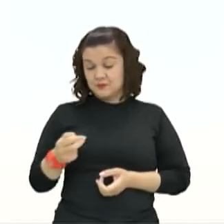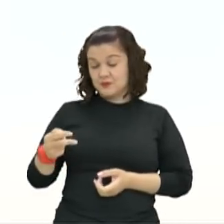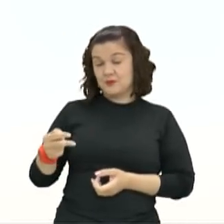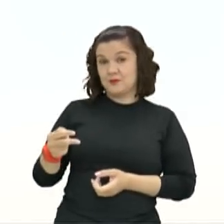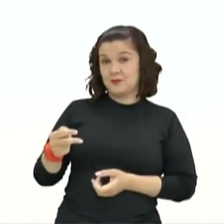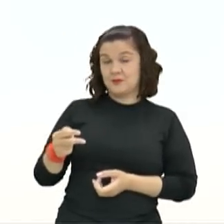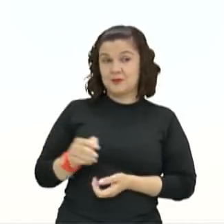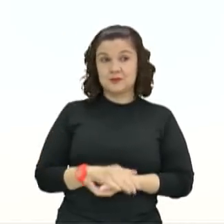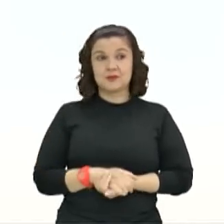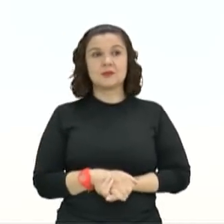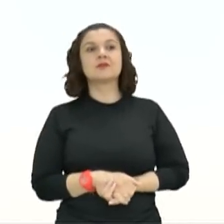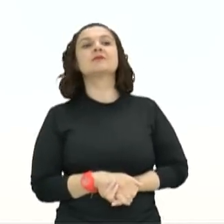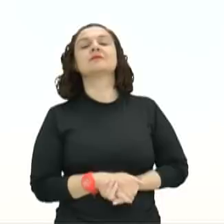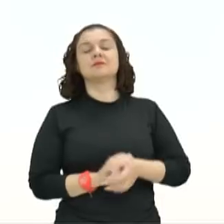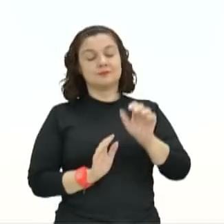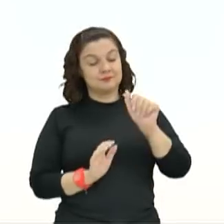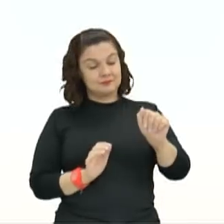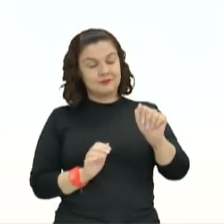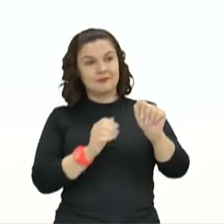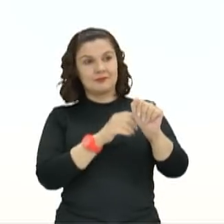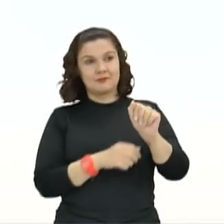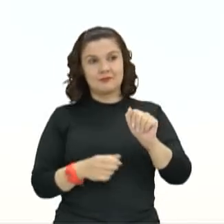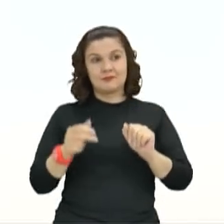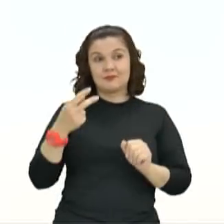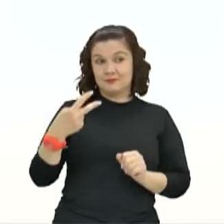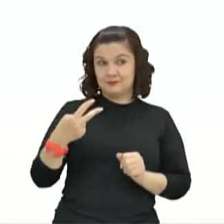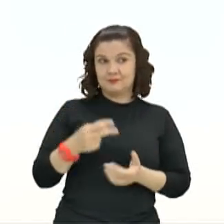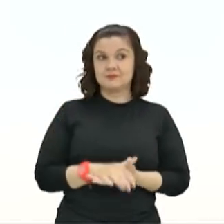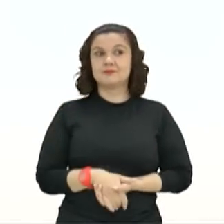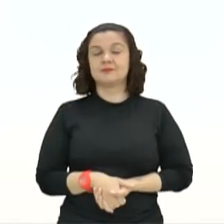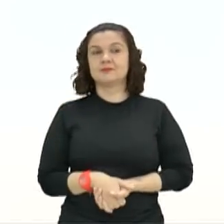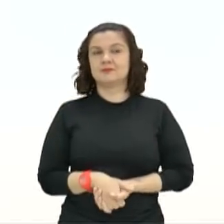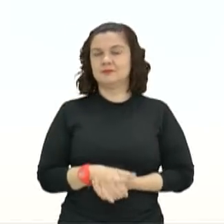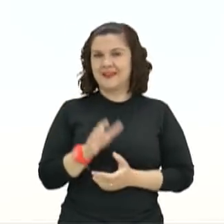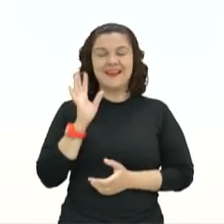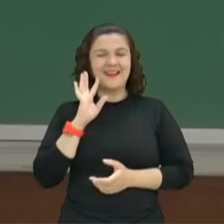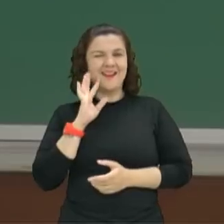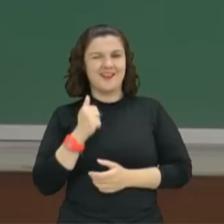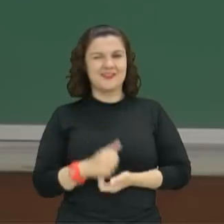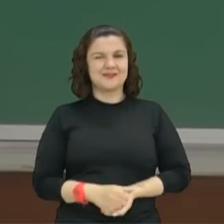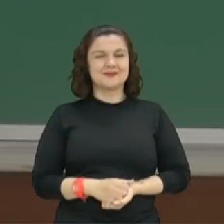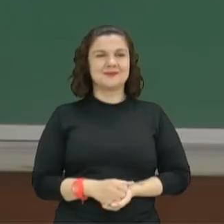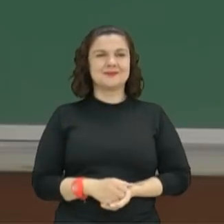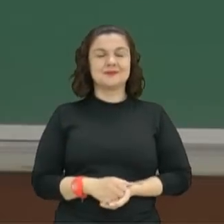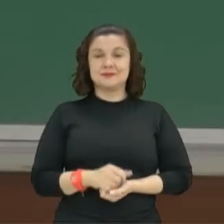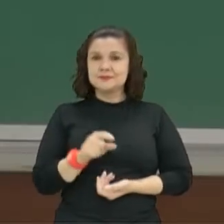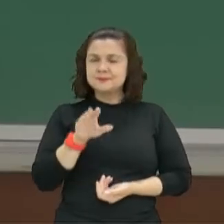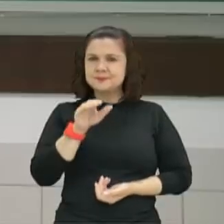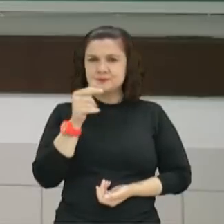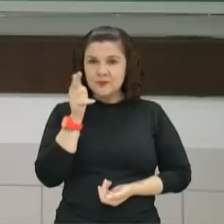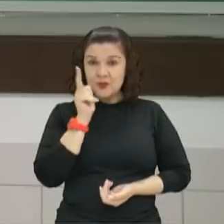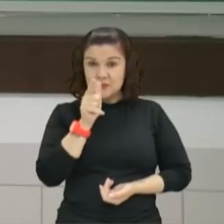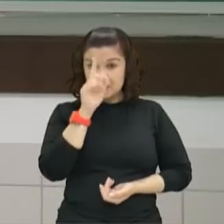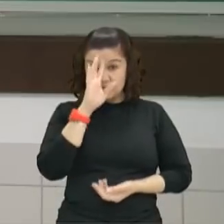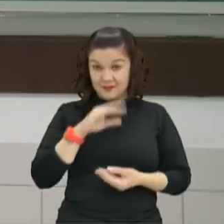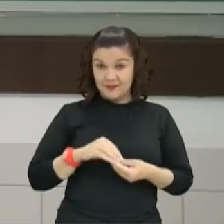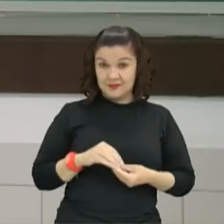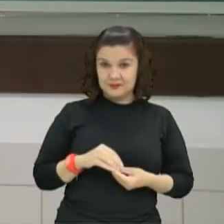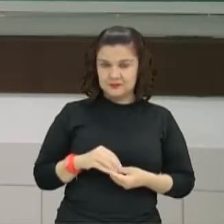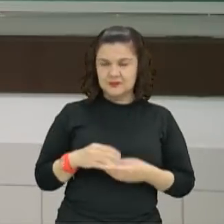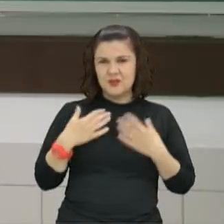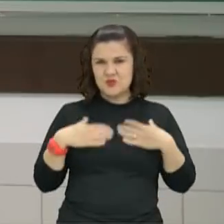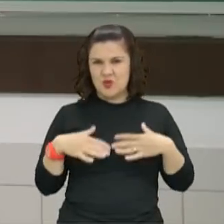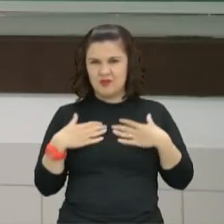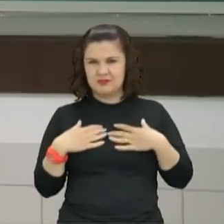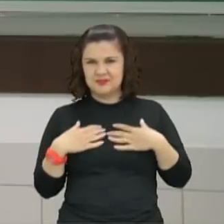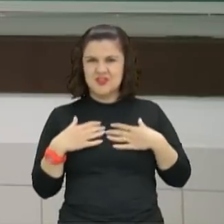cá, dividiu, né, por 2 e tenho que A é igual a 2. Legal, né? Tá aí? Tá conseguindo? Tá entendendo? Tá